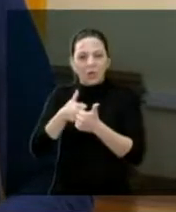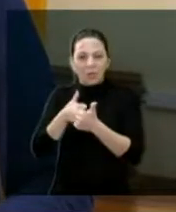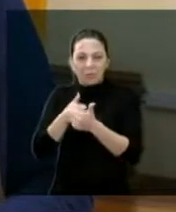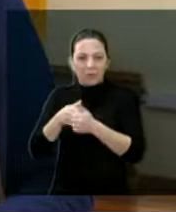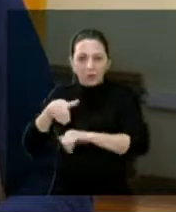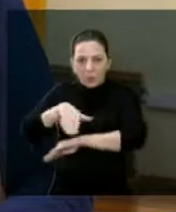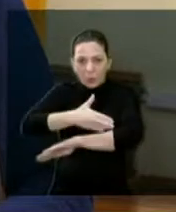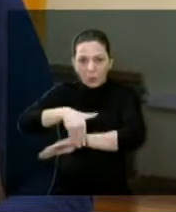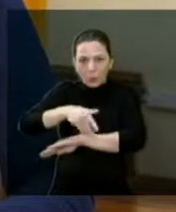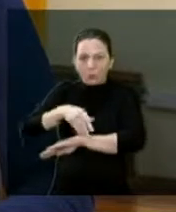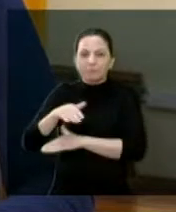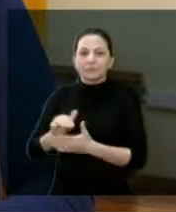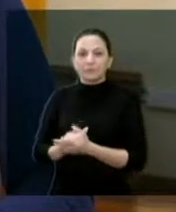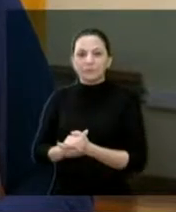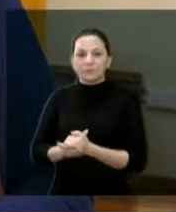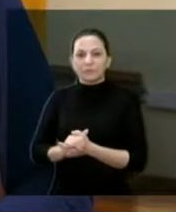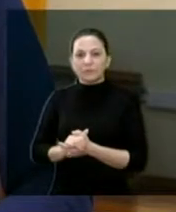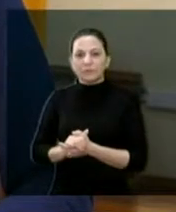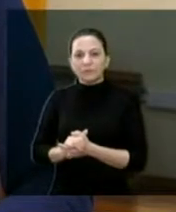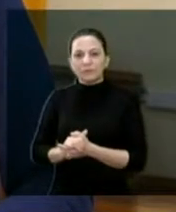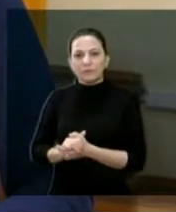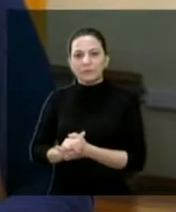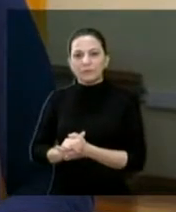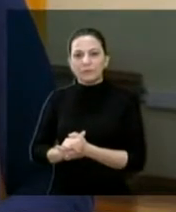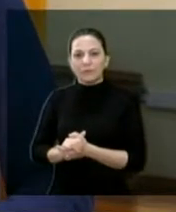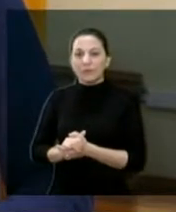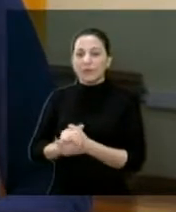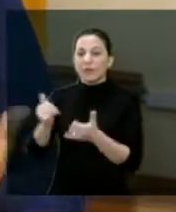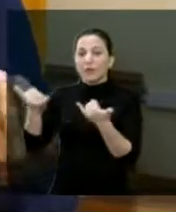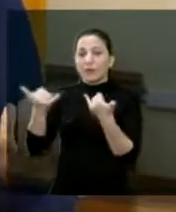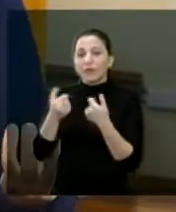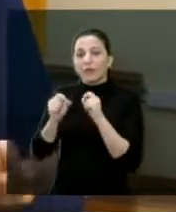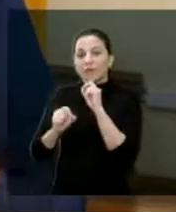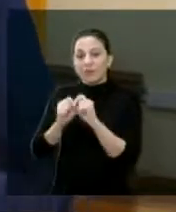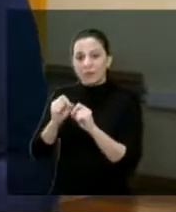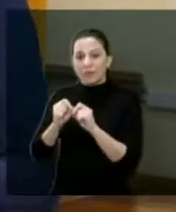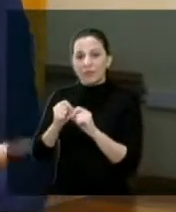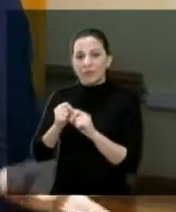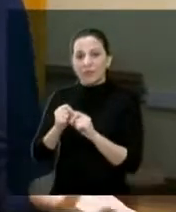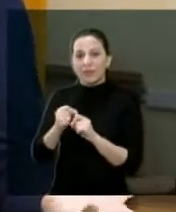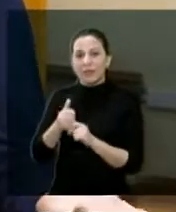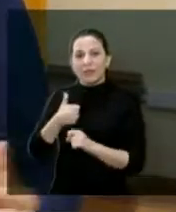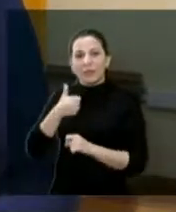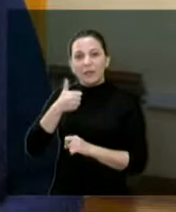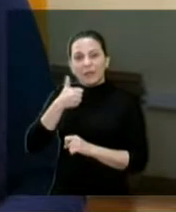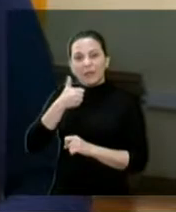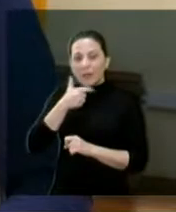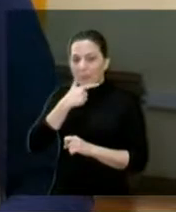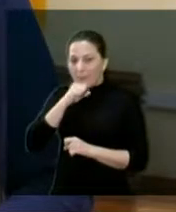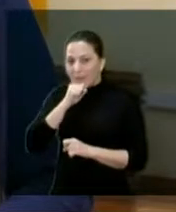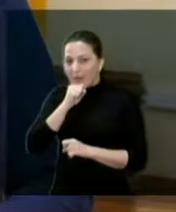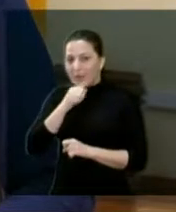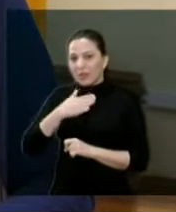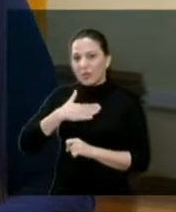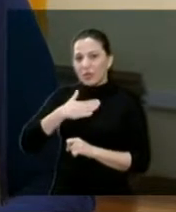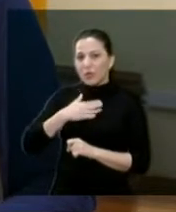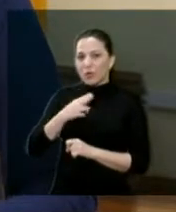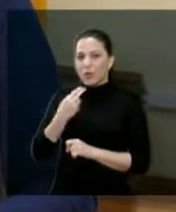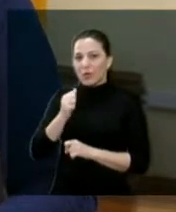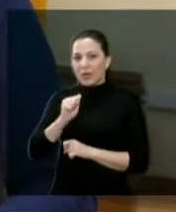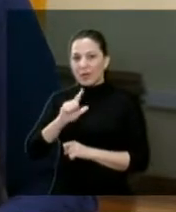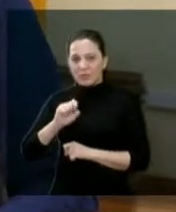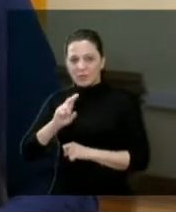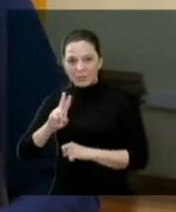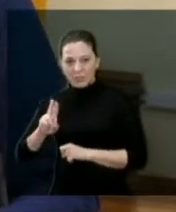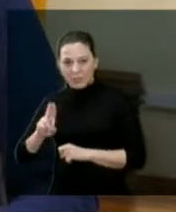que eu chegava lá, ele também curvava assim e falava para mim, porque meu pai é Alceu, e Alceu, fiquei Alceuzinho. Ele olhava e falava, Alceuzinho, eu vi